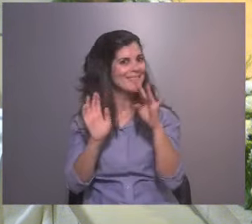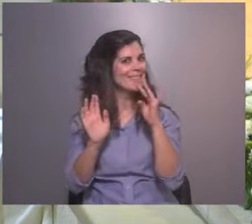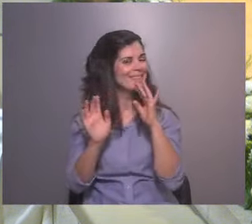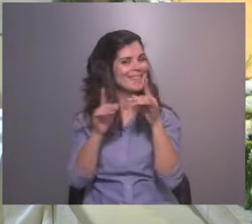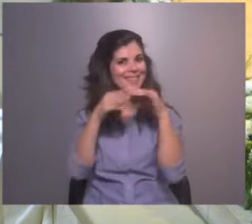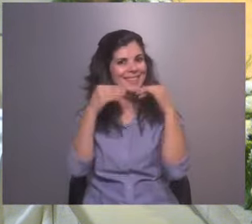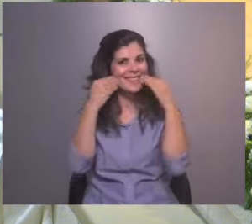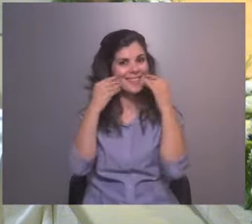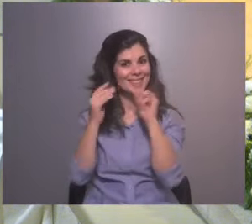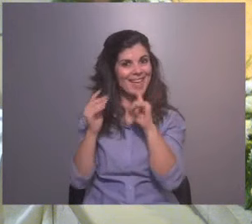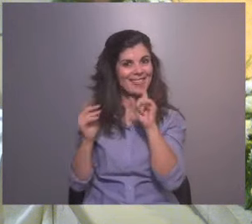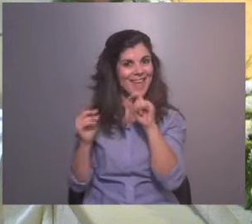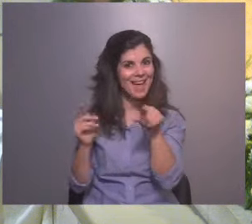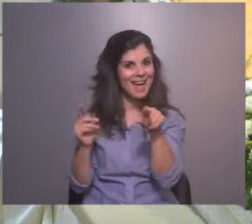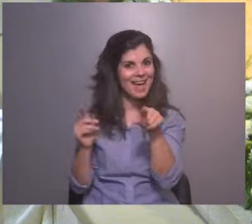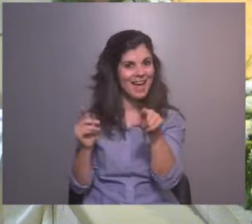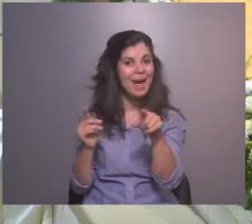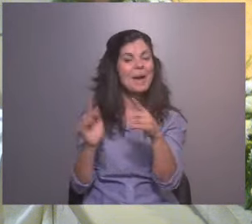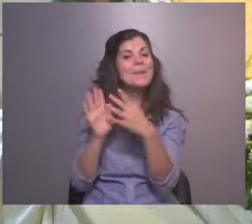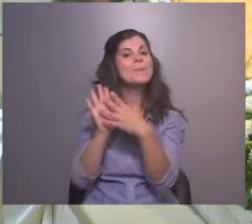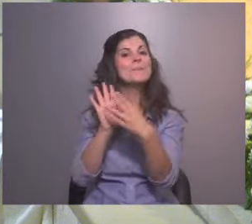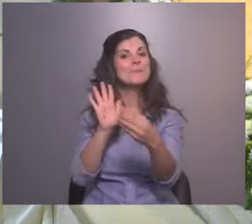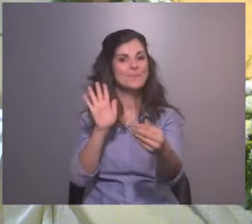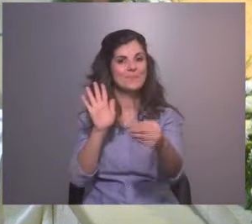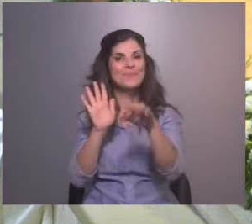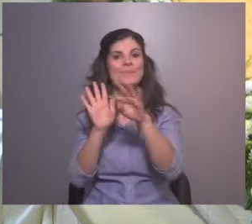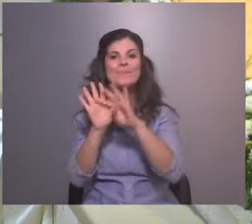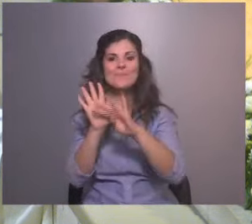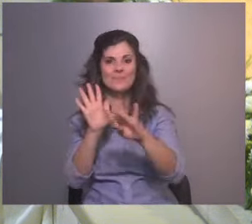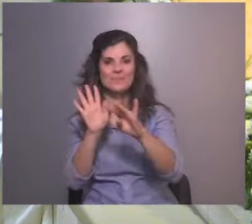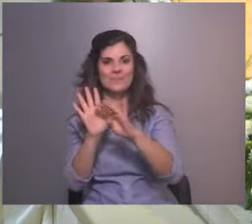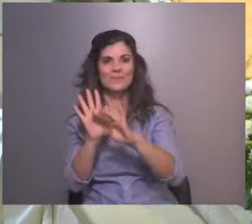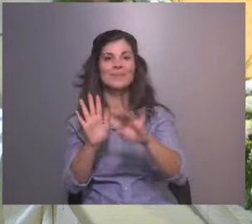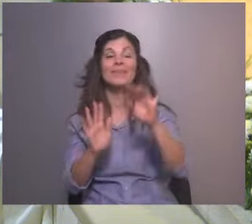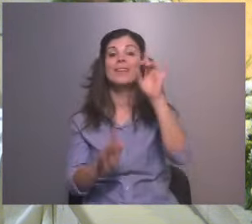pacem. Cantamos? Da